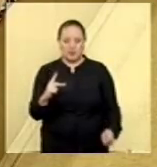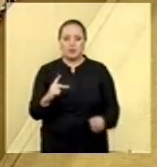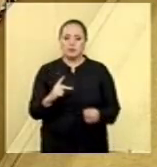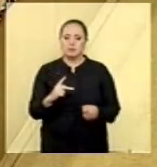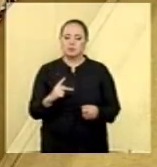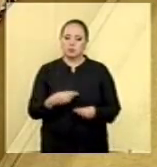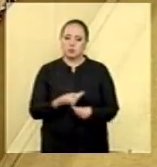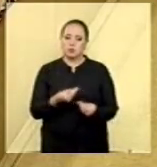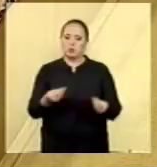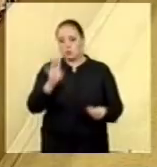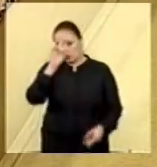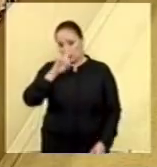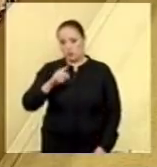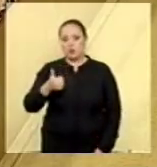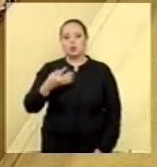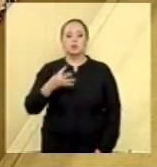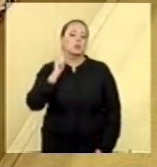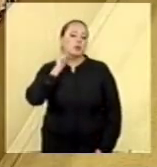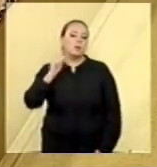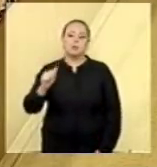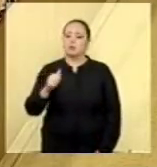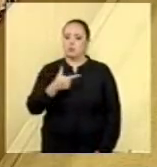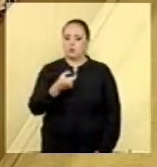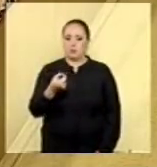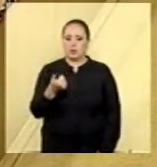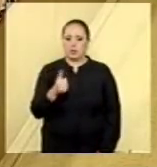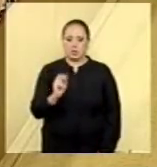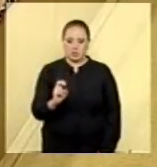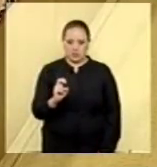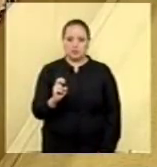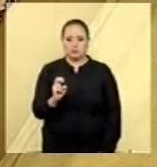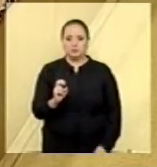distribuída ao relator em 14 de abril de 2015.